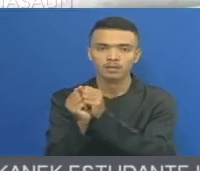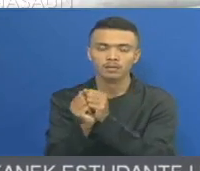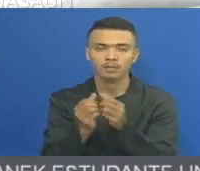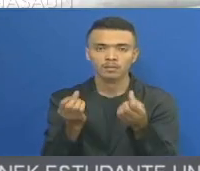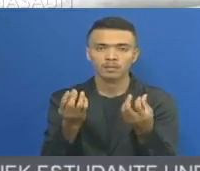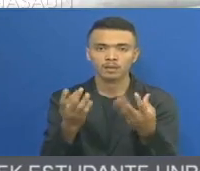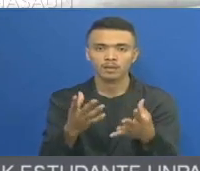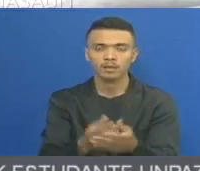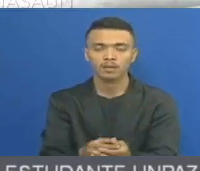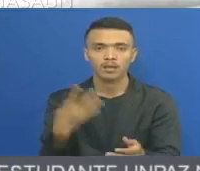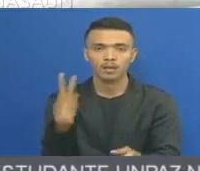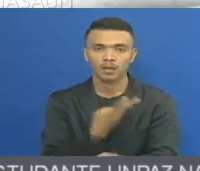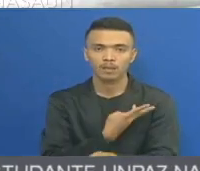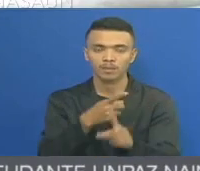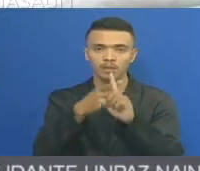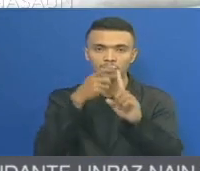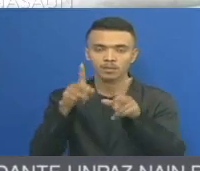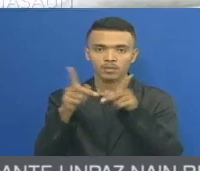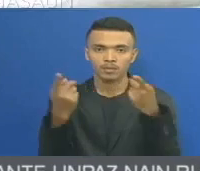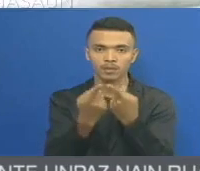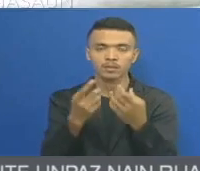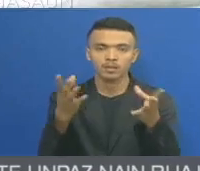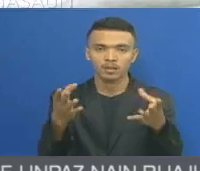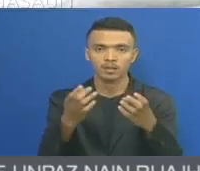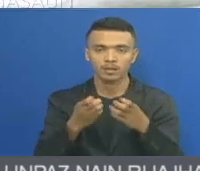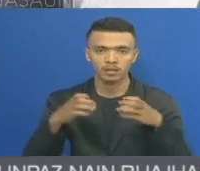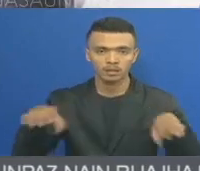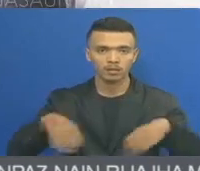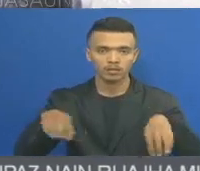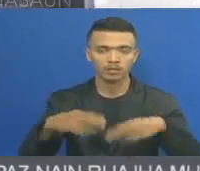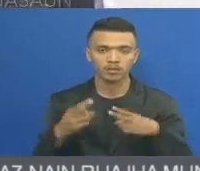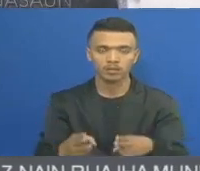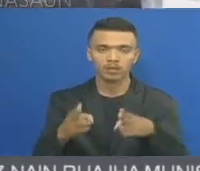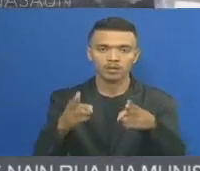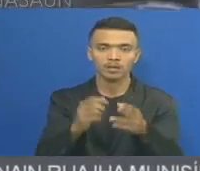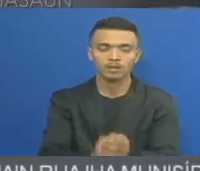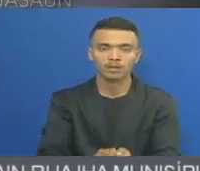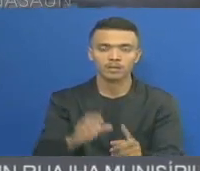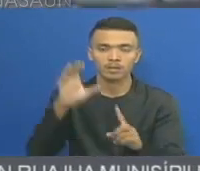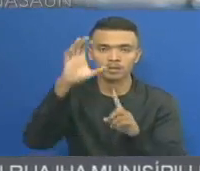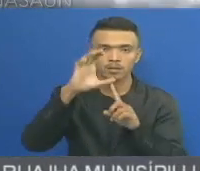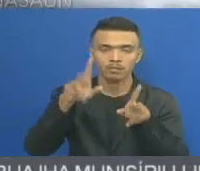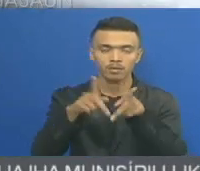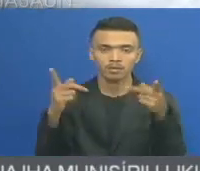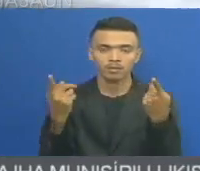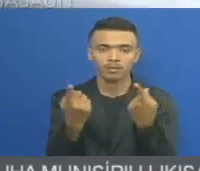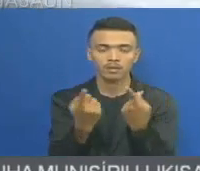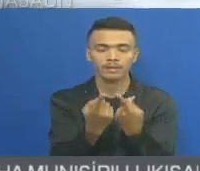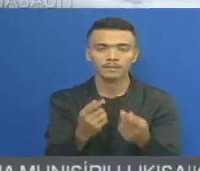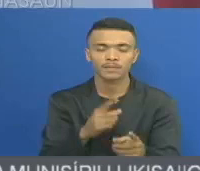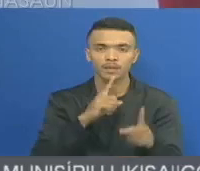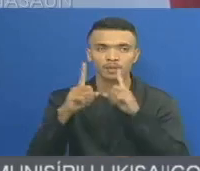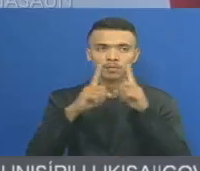ami usi kompanyi supos ami akar kasler serviço ne para bele finaliza tia. Manager companhia Malsam Savio Unipessoal Limitada